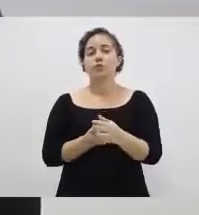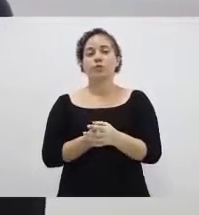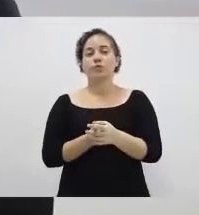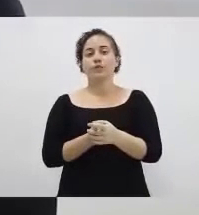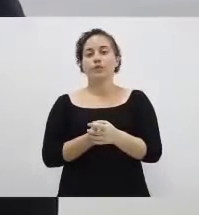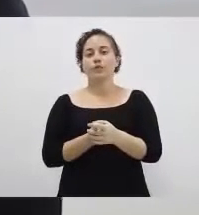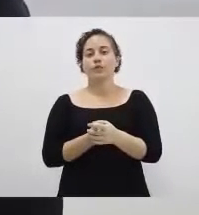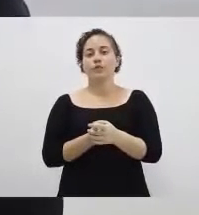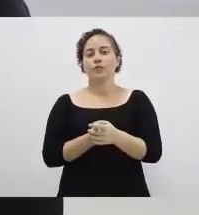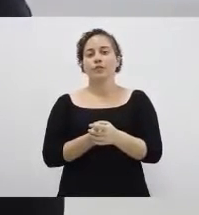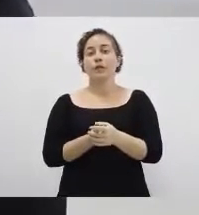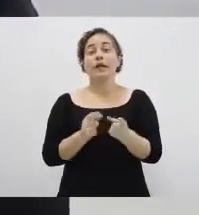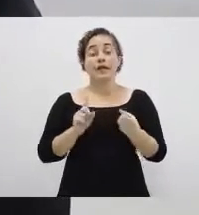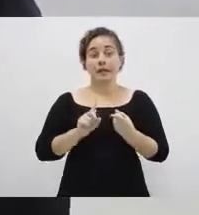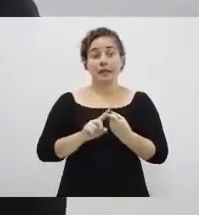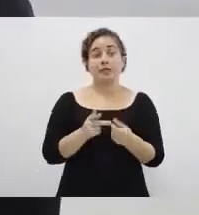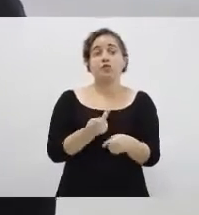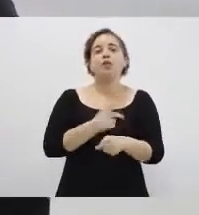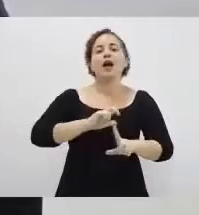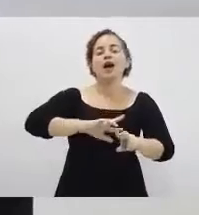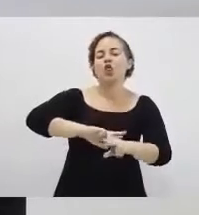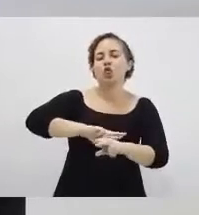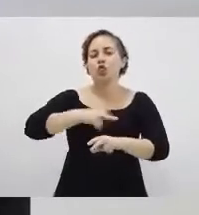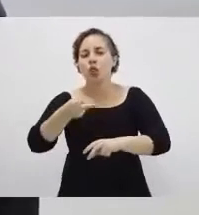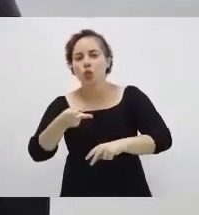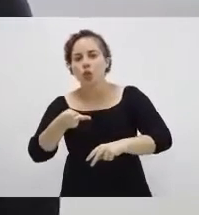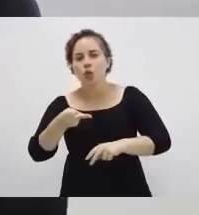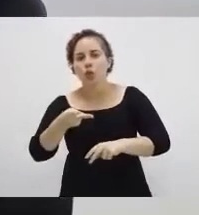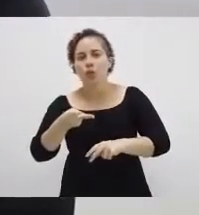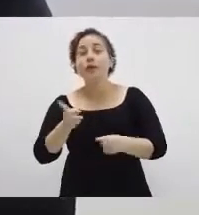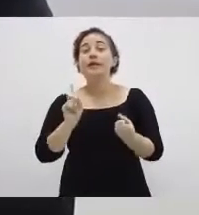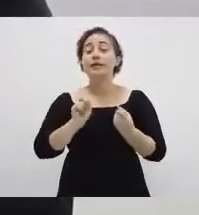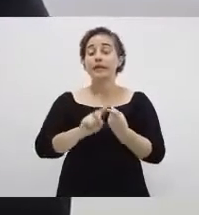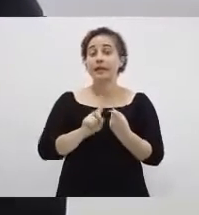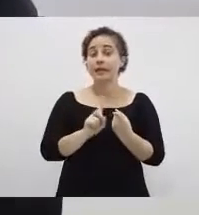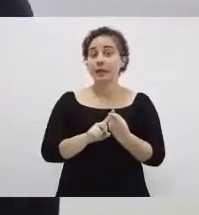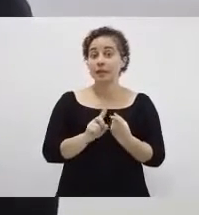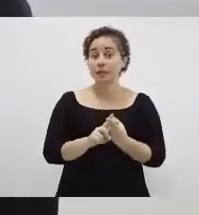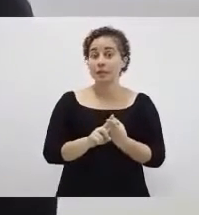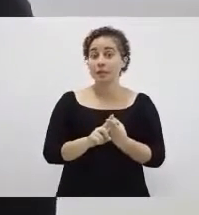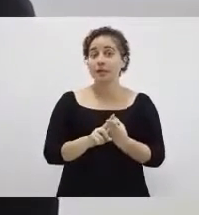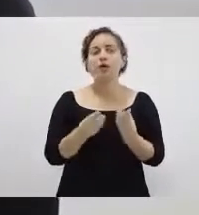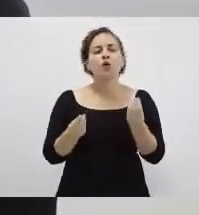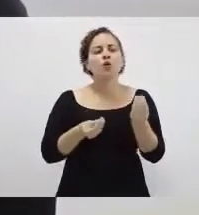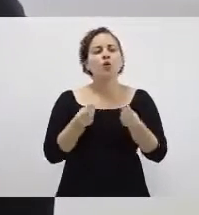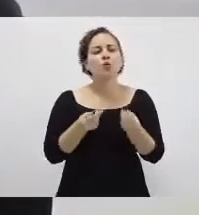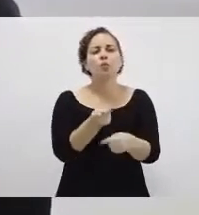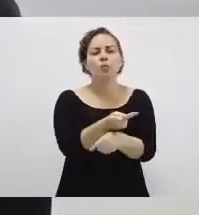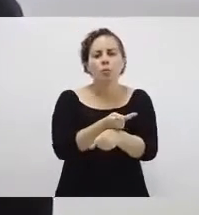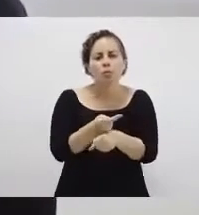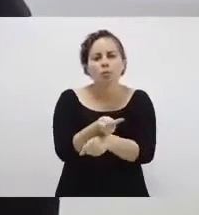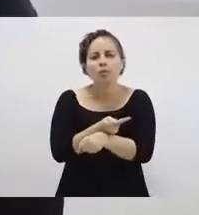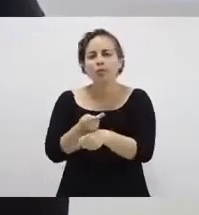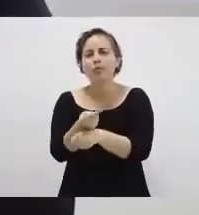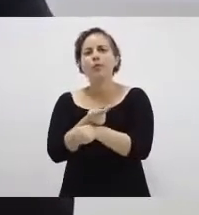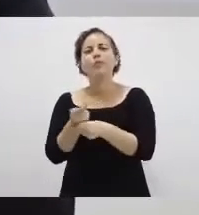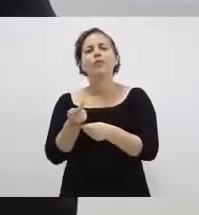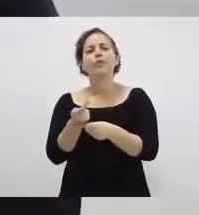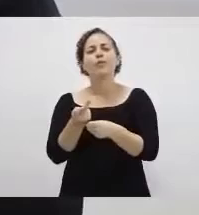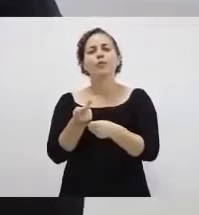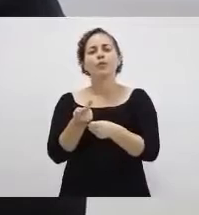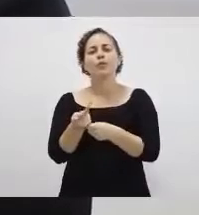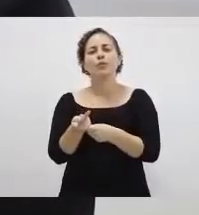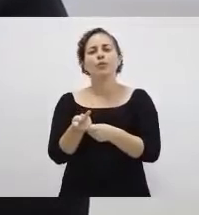com importação, e as pessoas que ofertam moeda estrangeira, que são as pessoas que trabalham